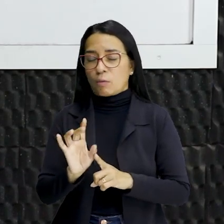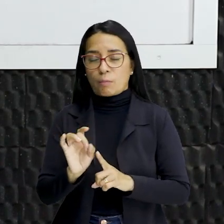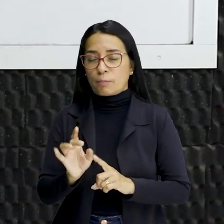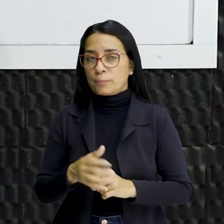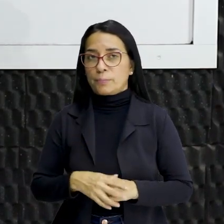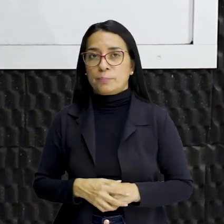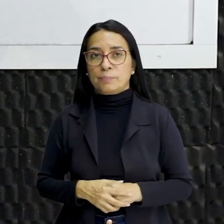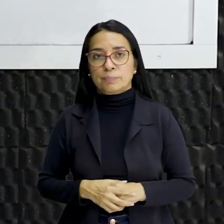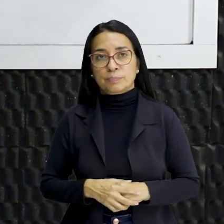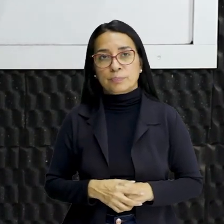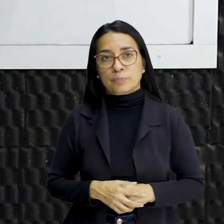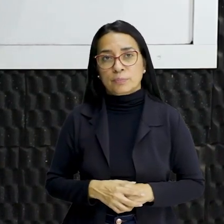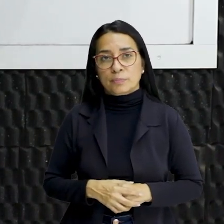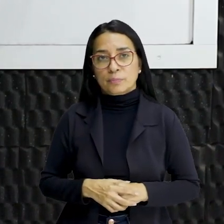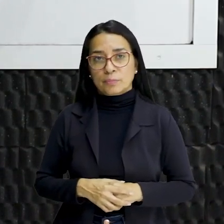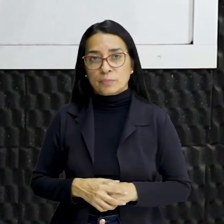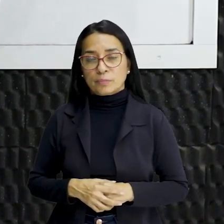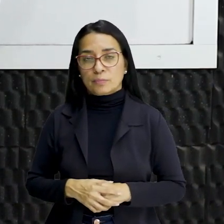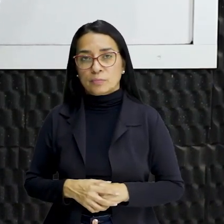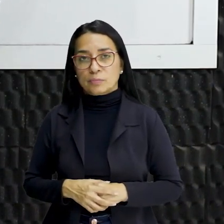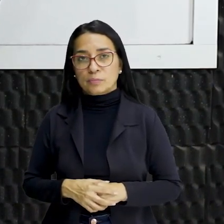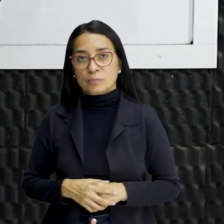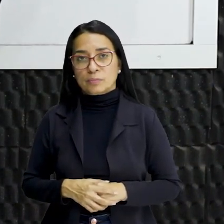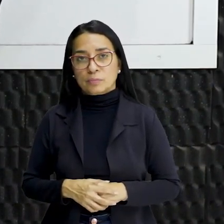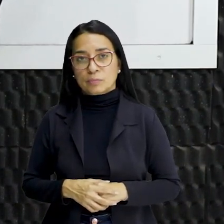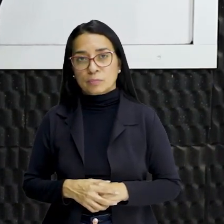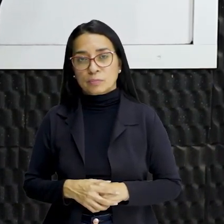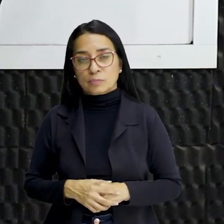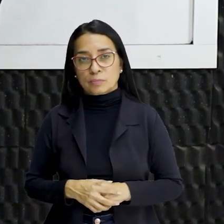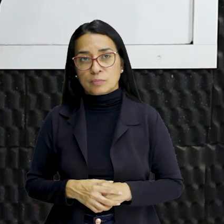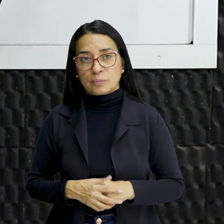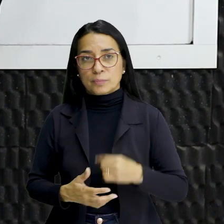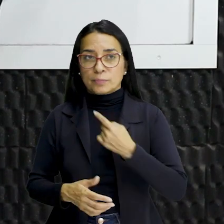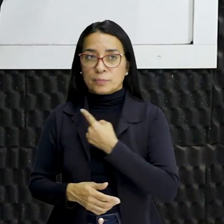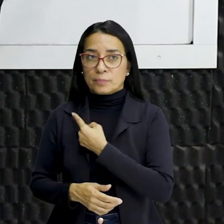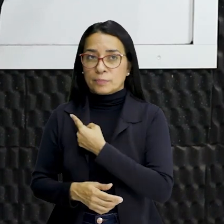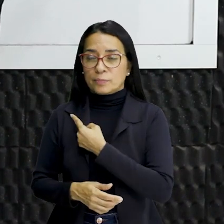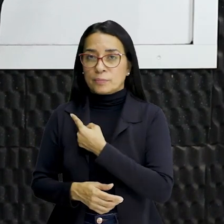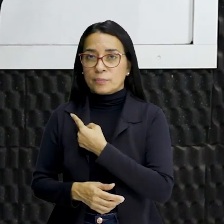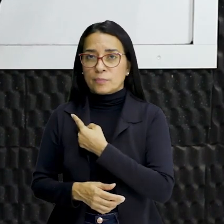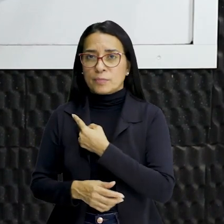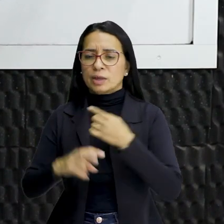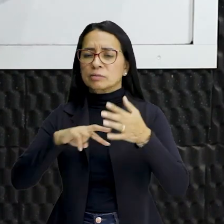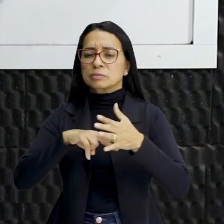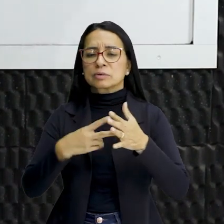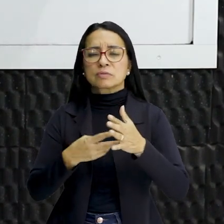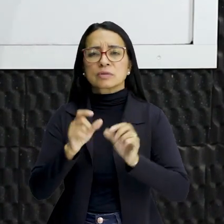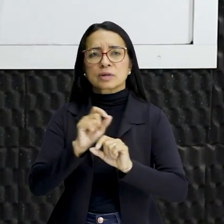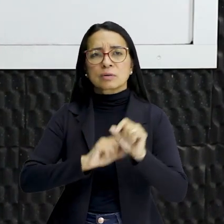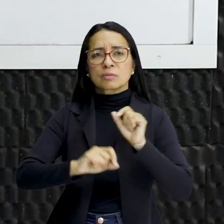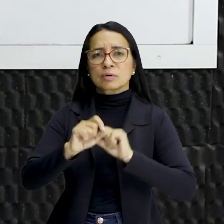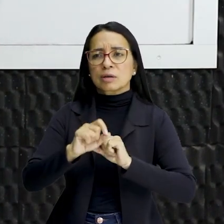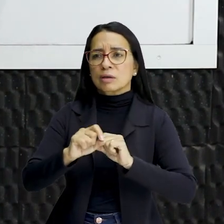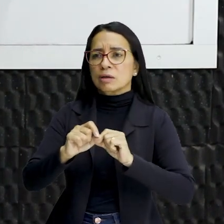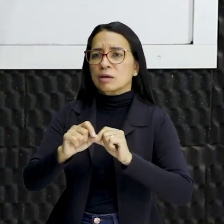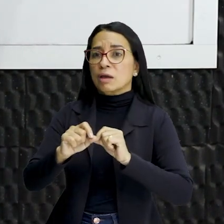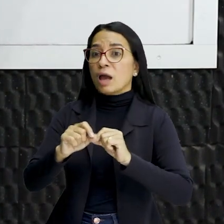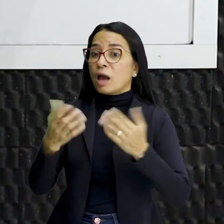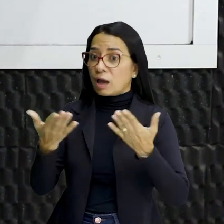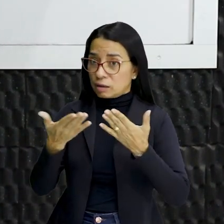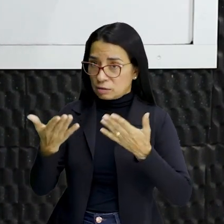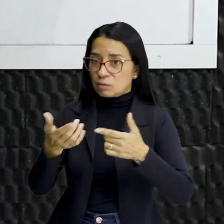apareceu em um mês então se 7,5 você vai multiplicar por um isso aqui turma